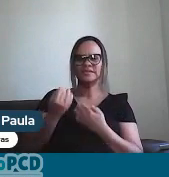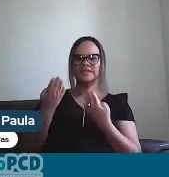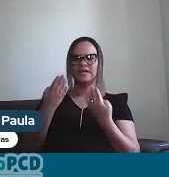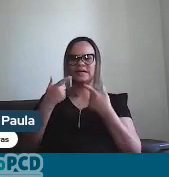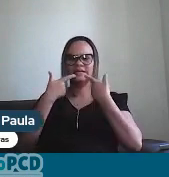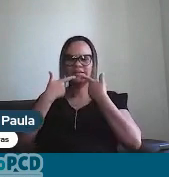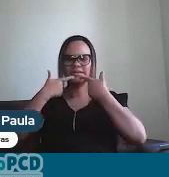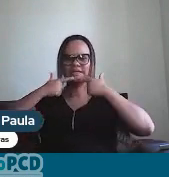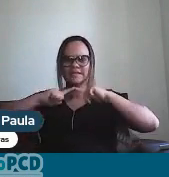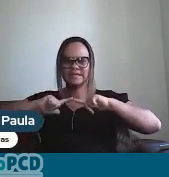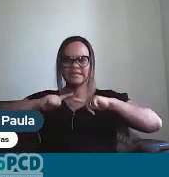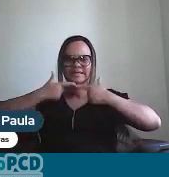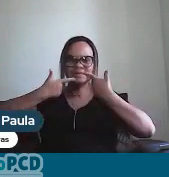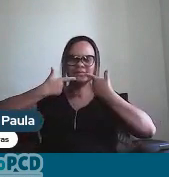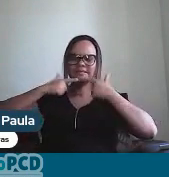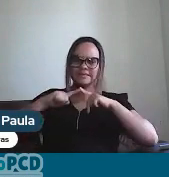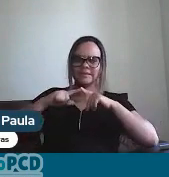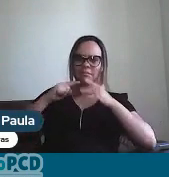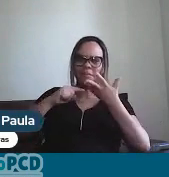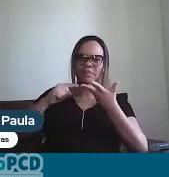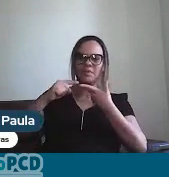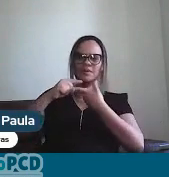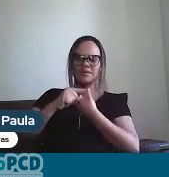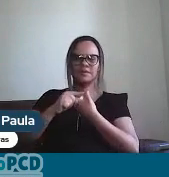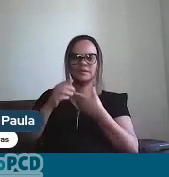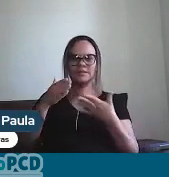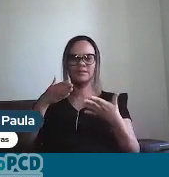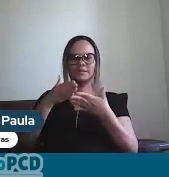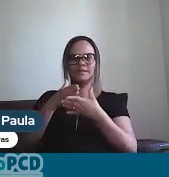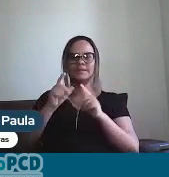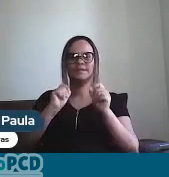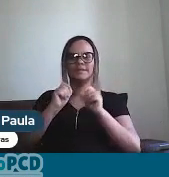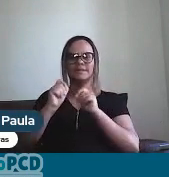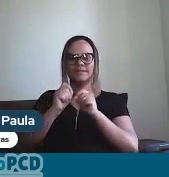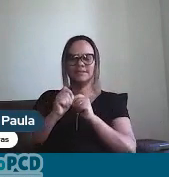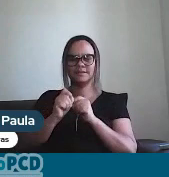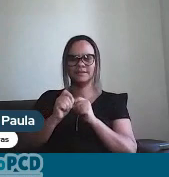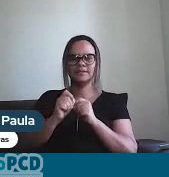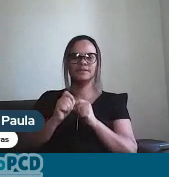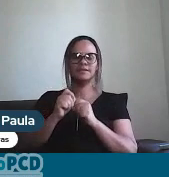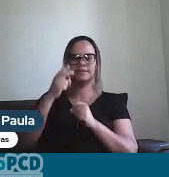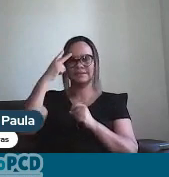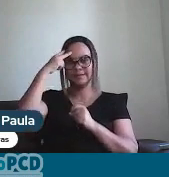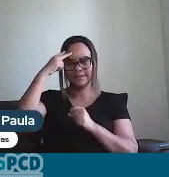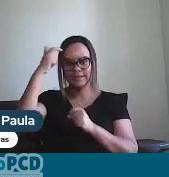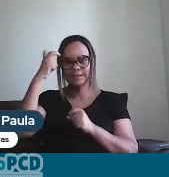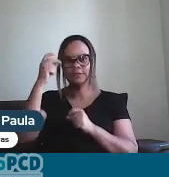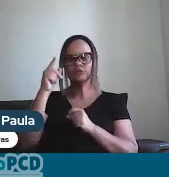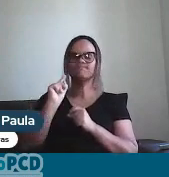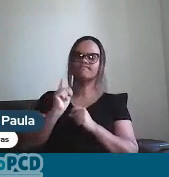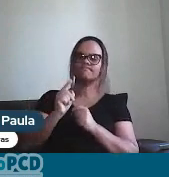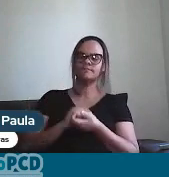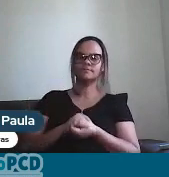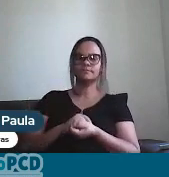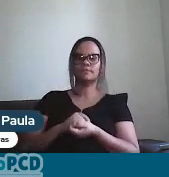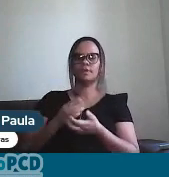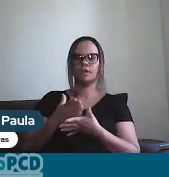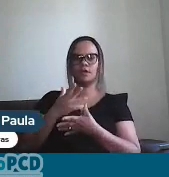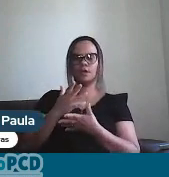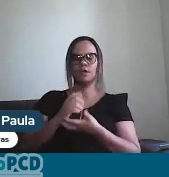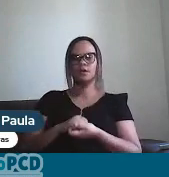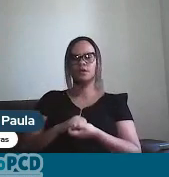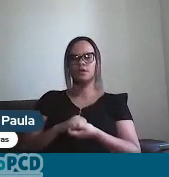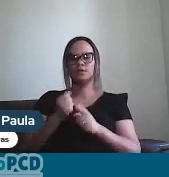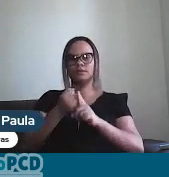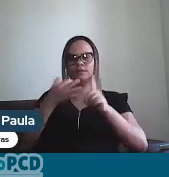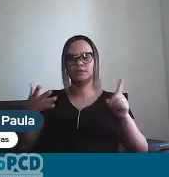vários diagnósticos desse tipo que vão impactar muito mais o quê? Não é na inteligência, né? Não é na parte cognitiva, é nas